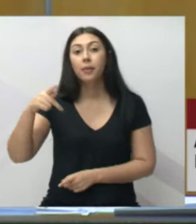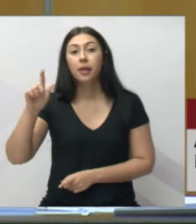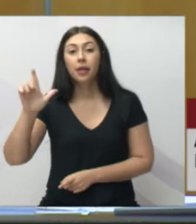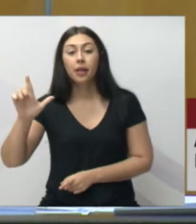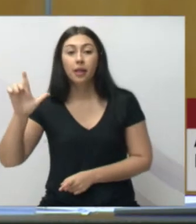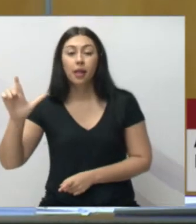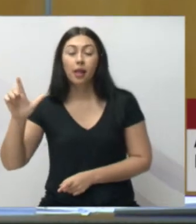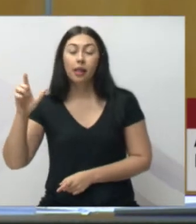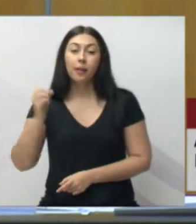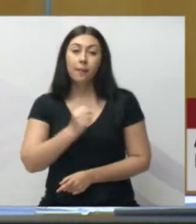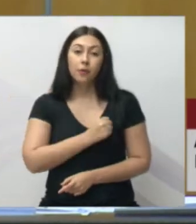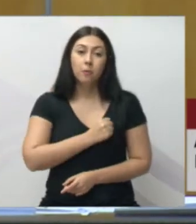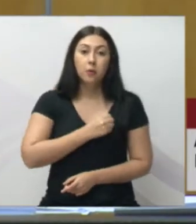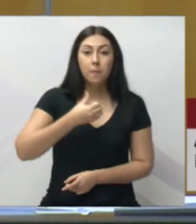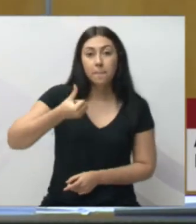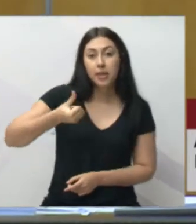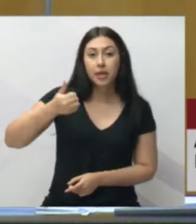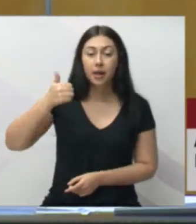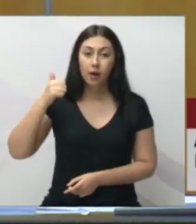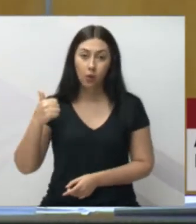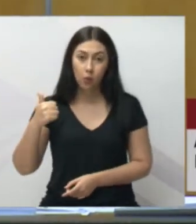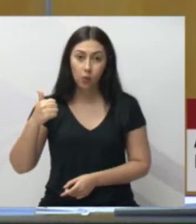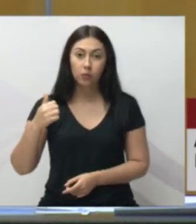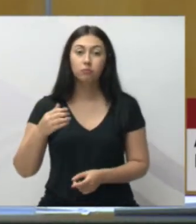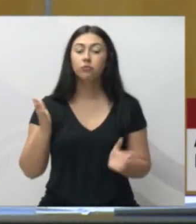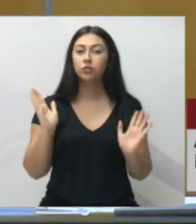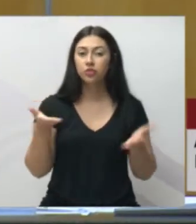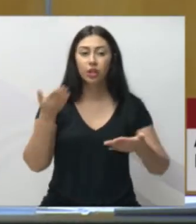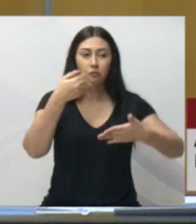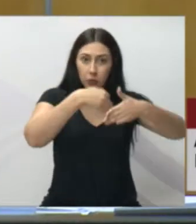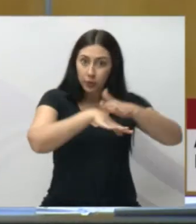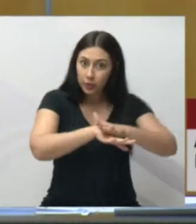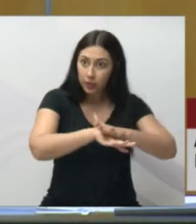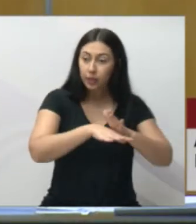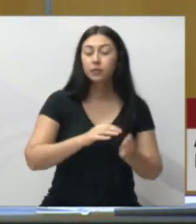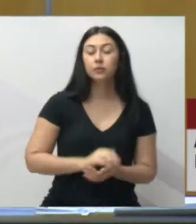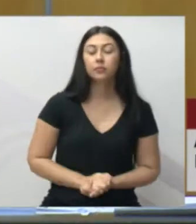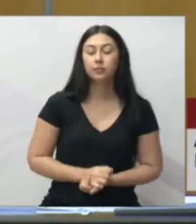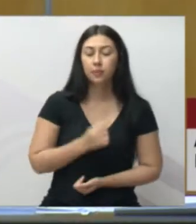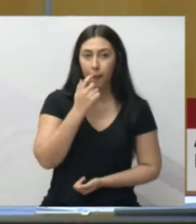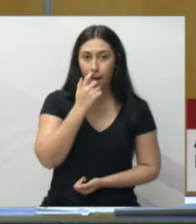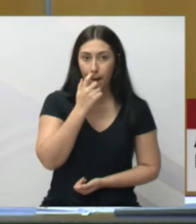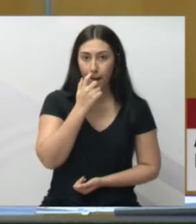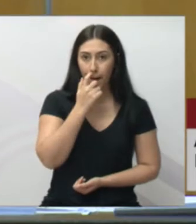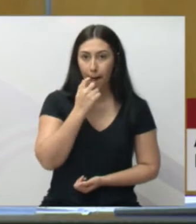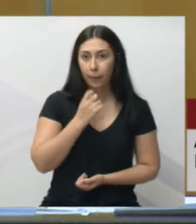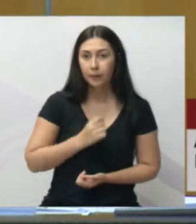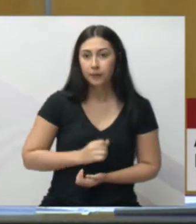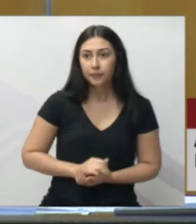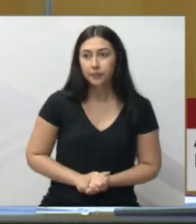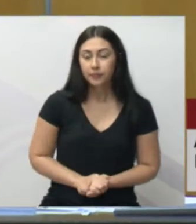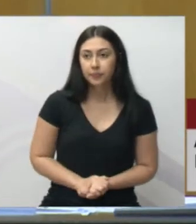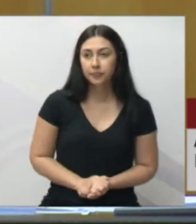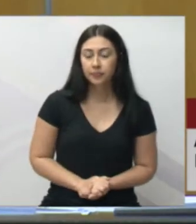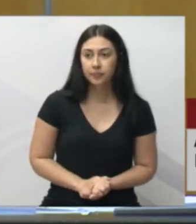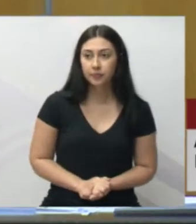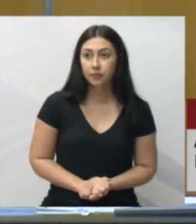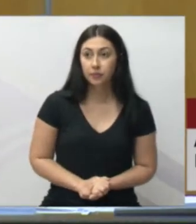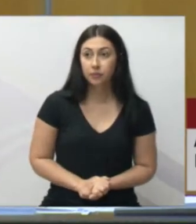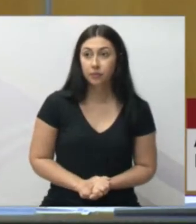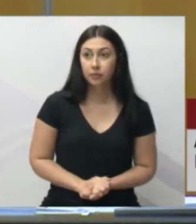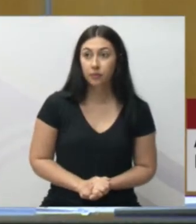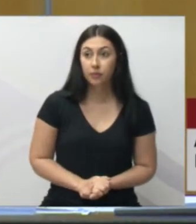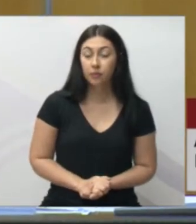foi arquivada pela vice-presidência em estrita observância aos preceitos estabelecidos pelo regimento interno. A teoria